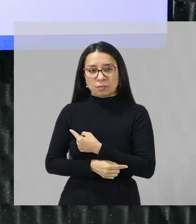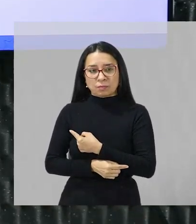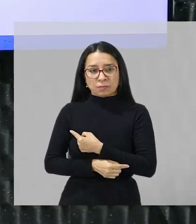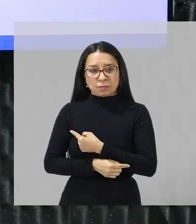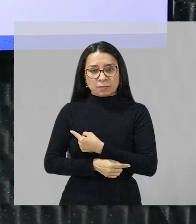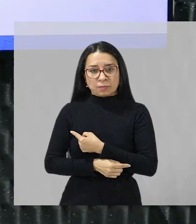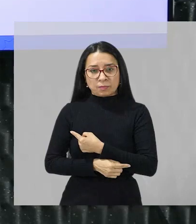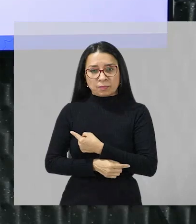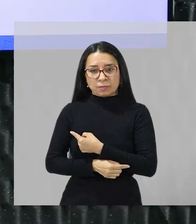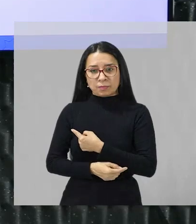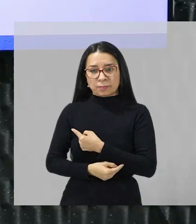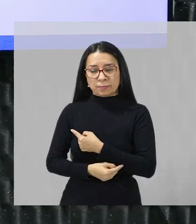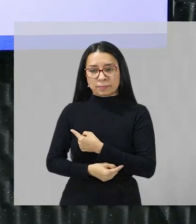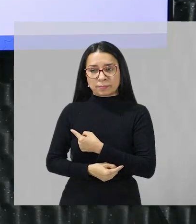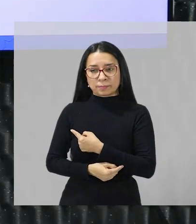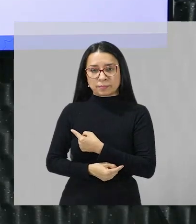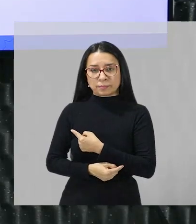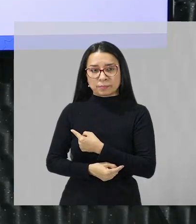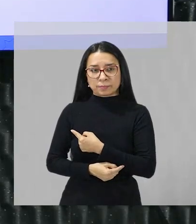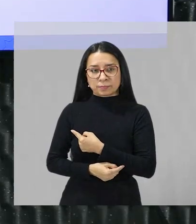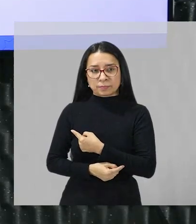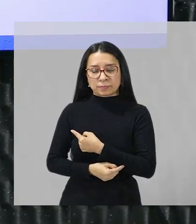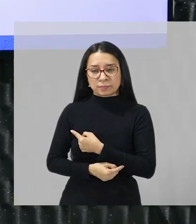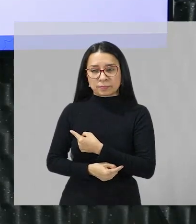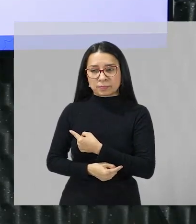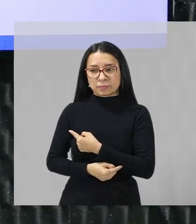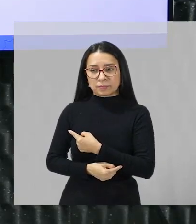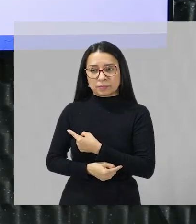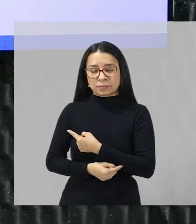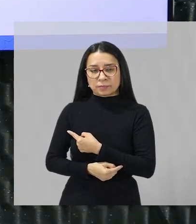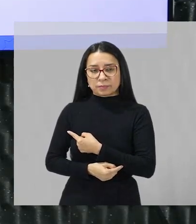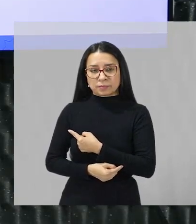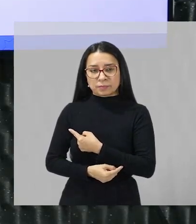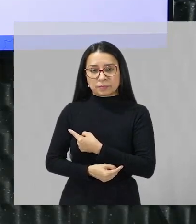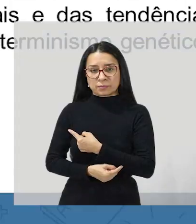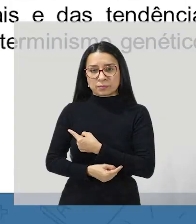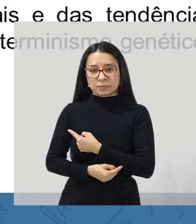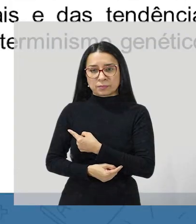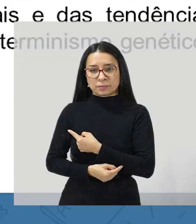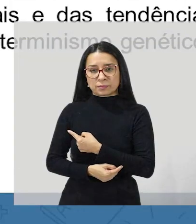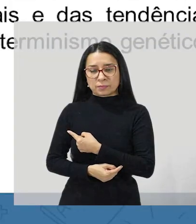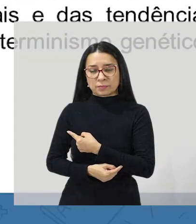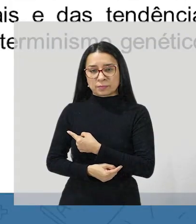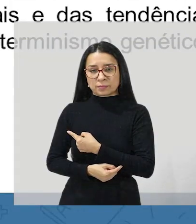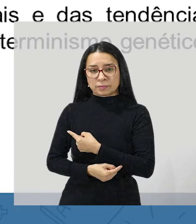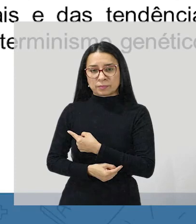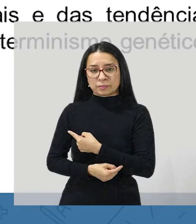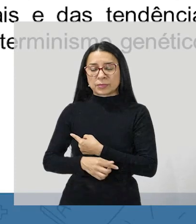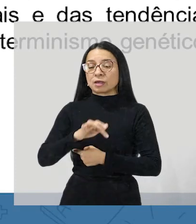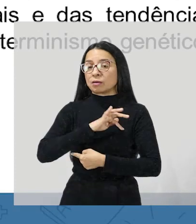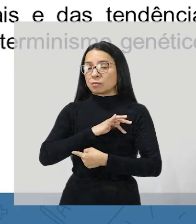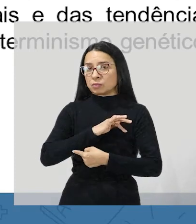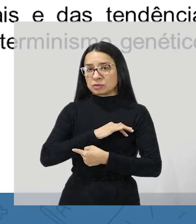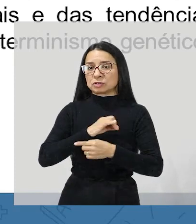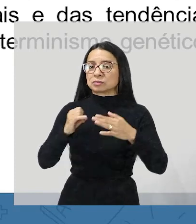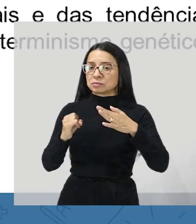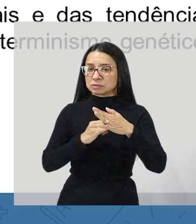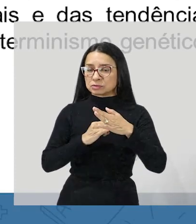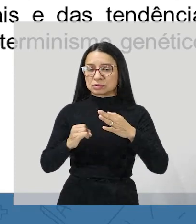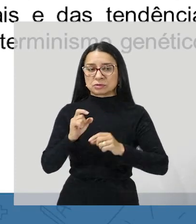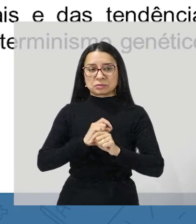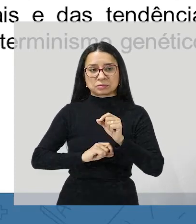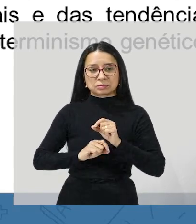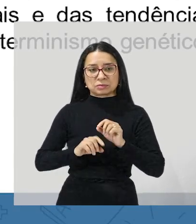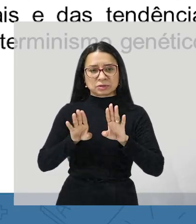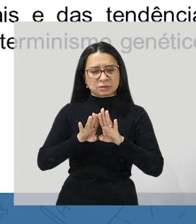O policial é um agente público, que trabalham em organizações, empresas ou instituições, a polícia é uma instituição. Então,